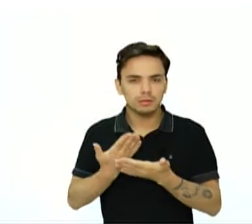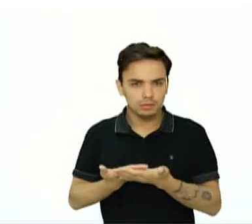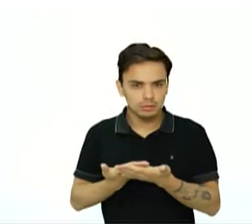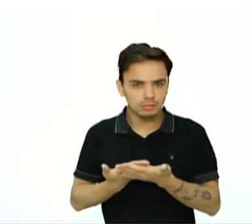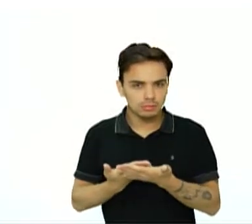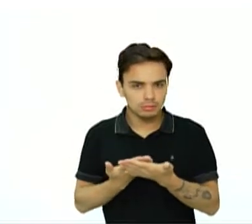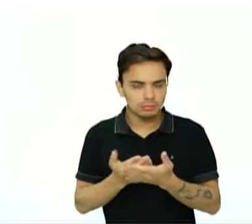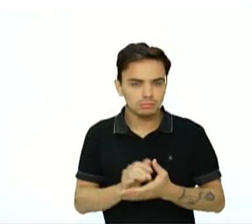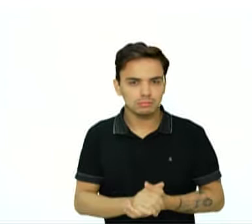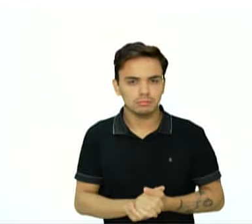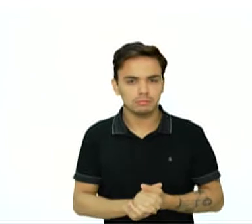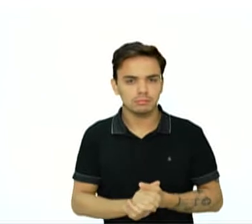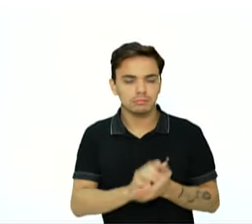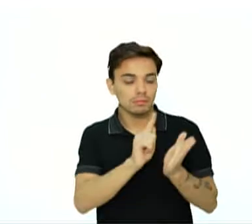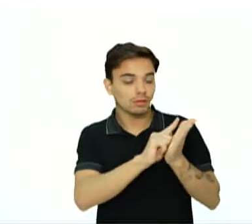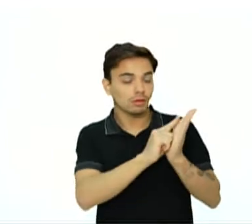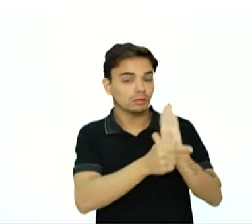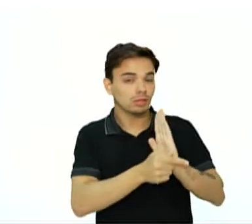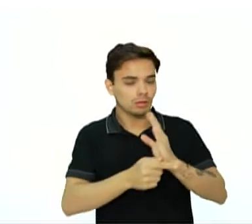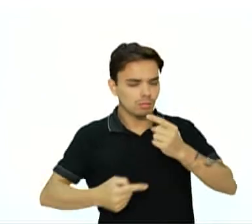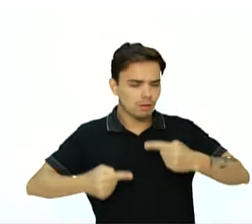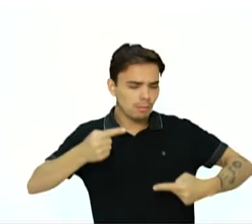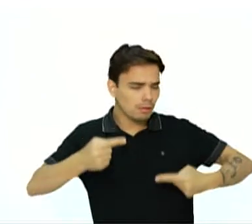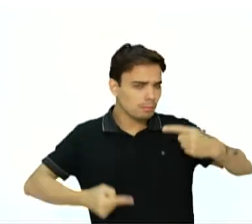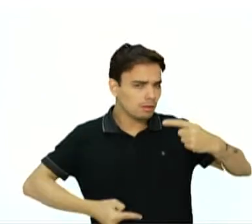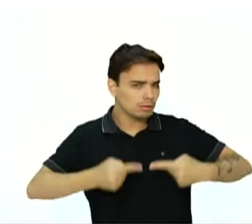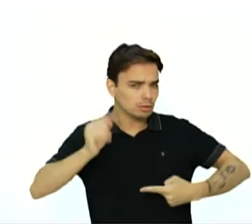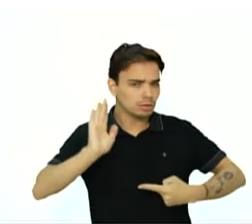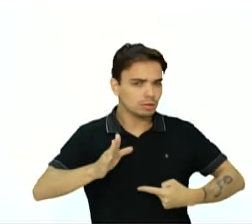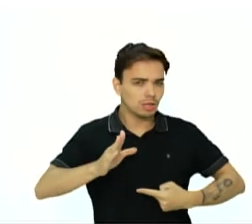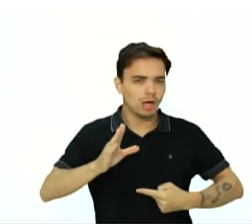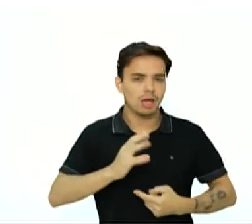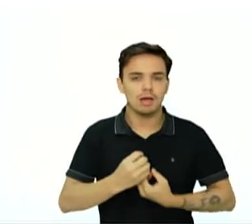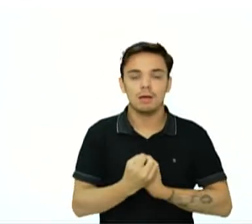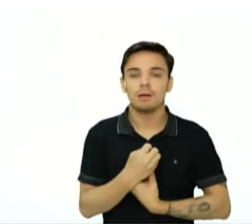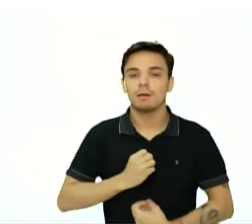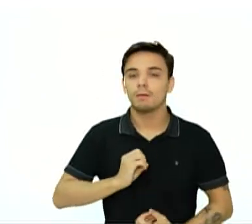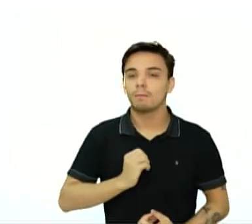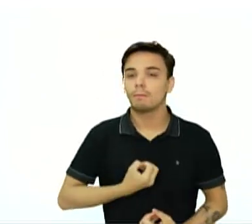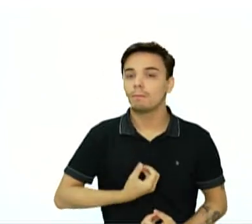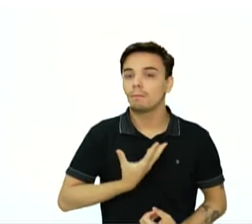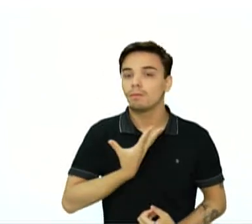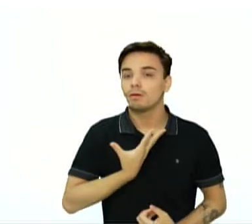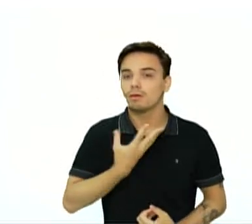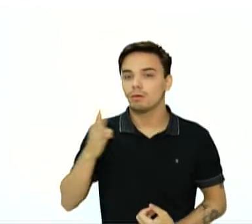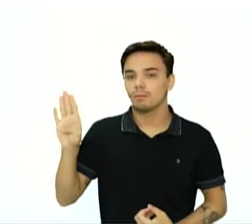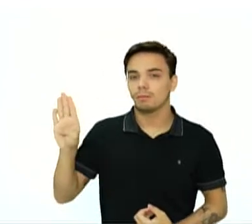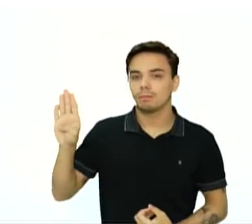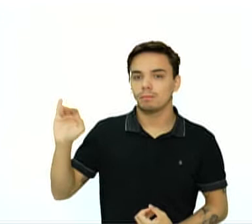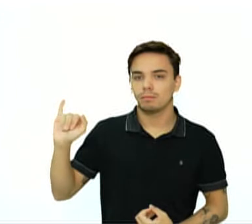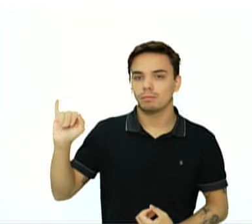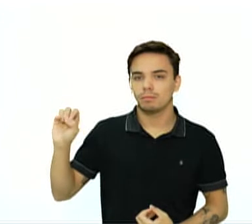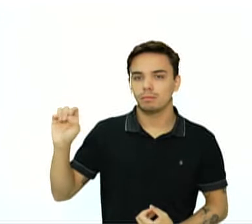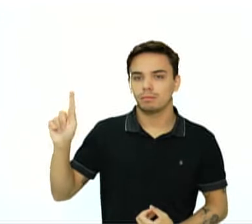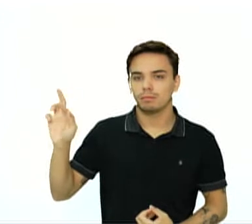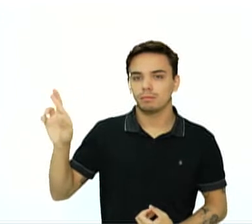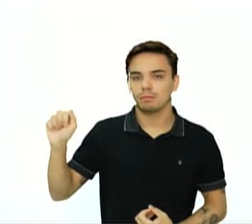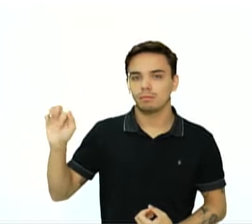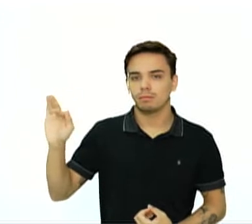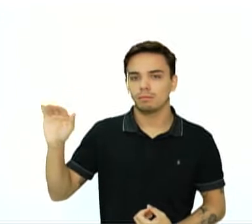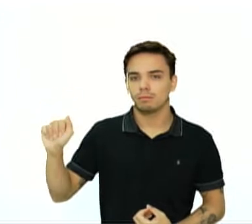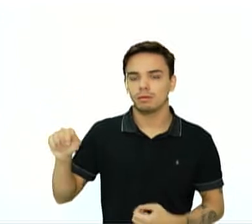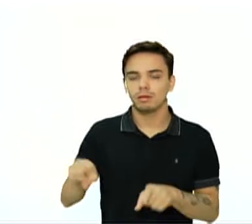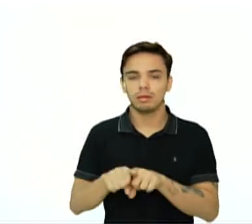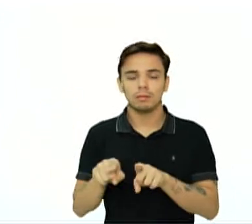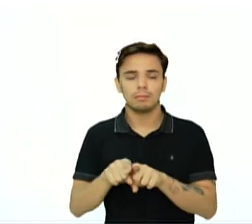aqui, olha. O gênero discursivo que nós tínhamos conversado foi biografia, né? Nós lemos algumas biografias. Nós conversamos também sobre